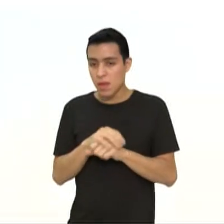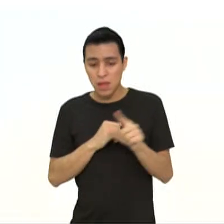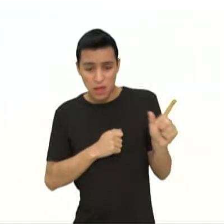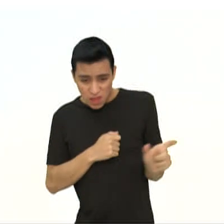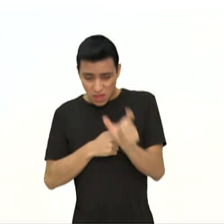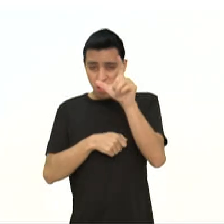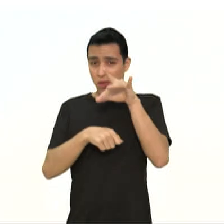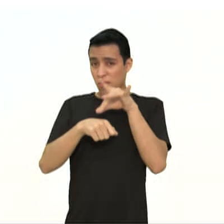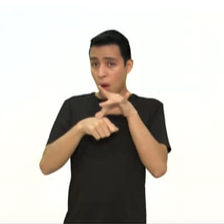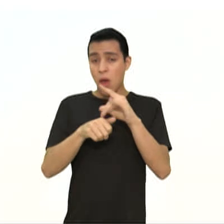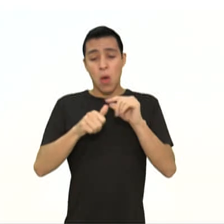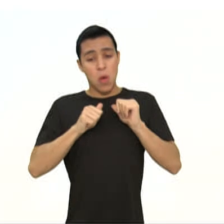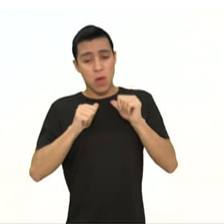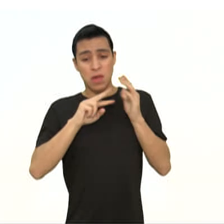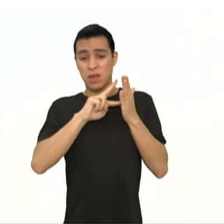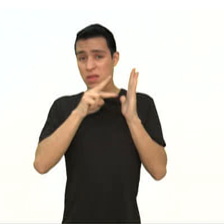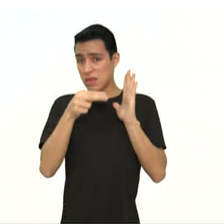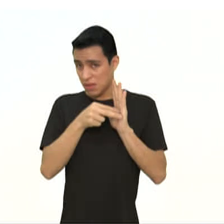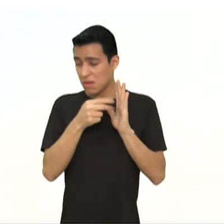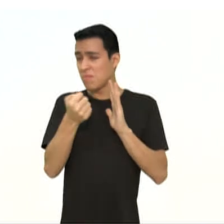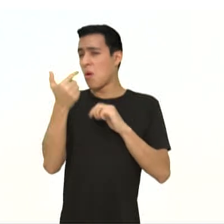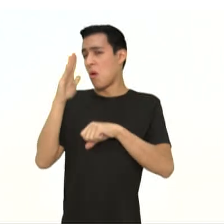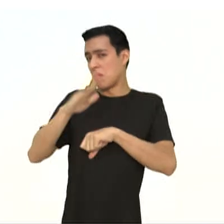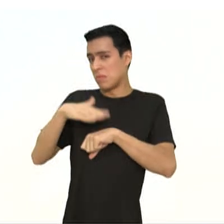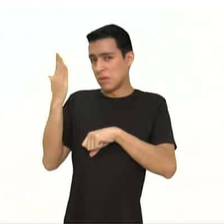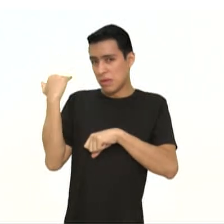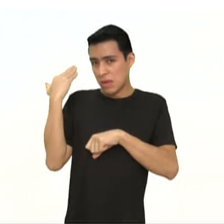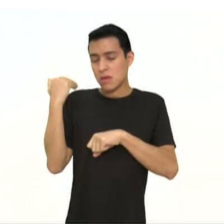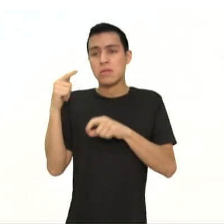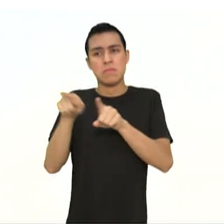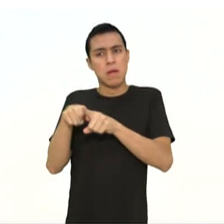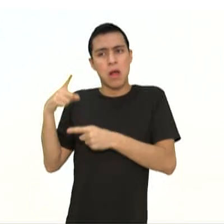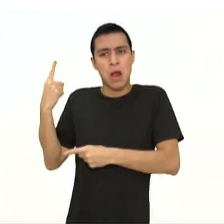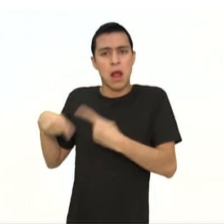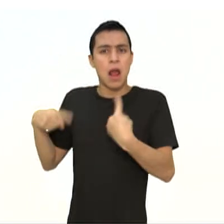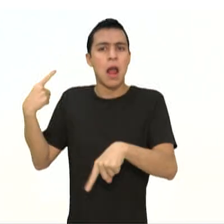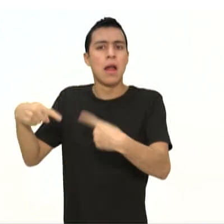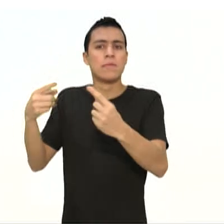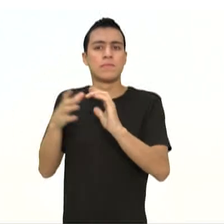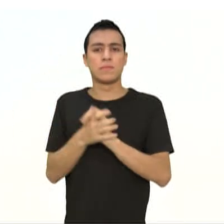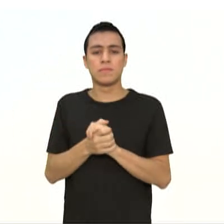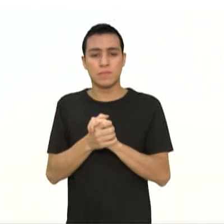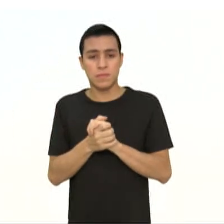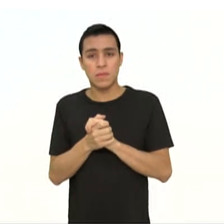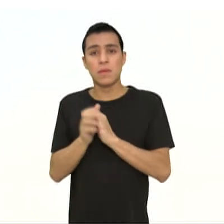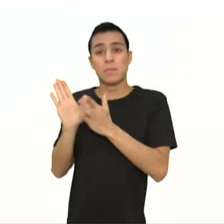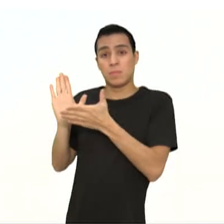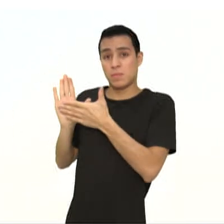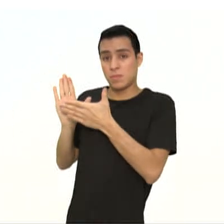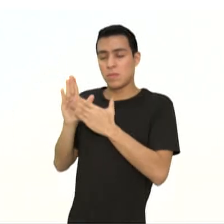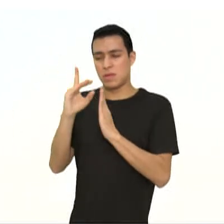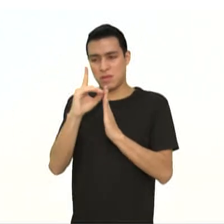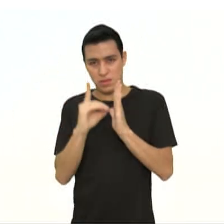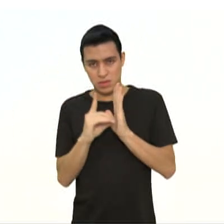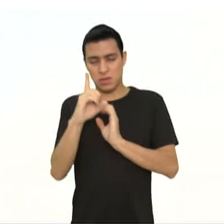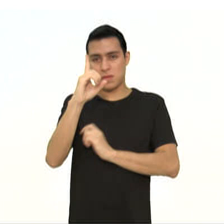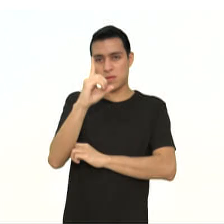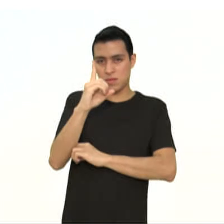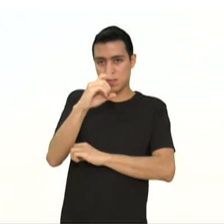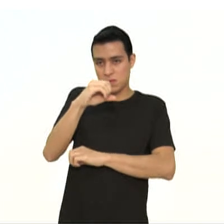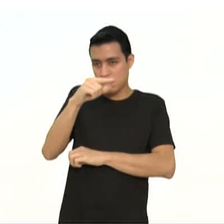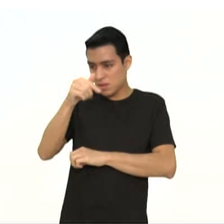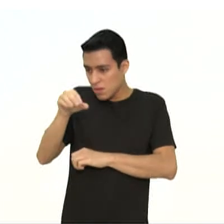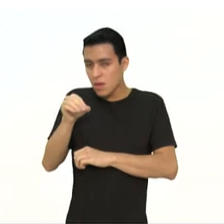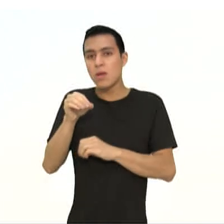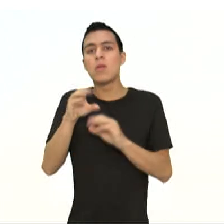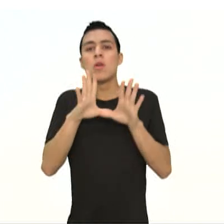doenças negligenciadas é relativamente recente e polêmico. Foi originalmente proposto na década de 1970